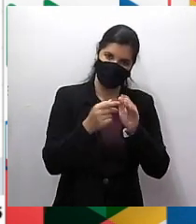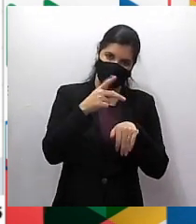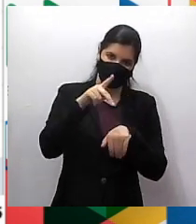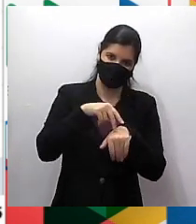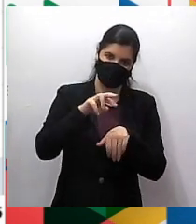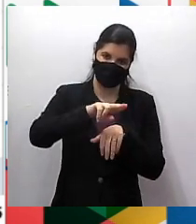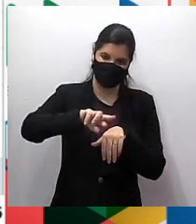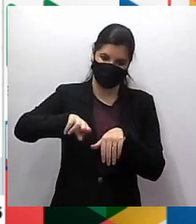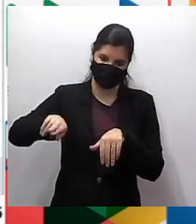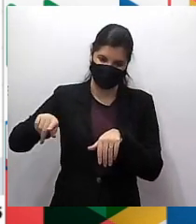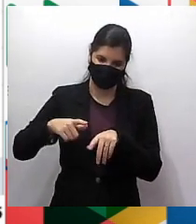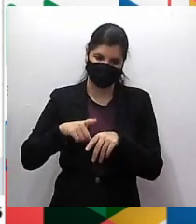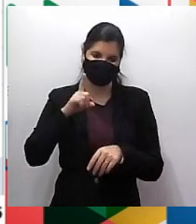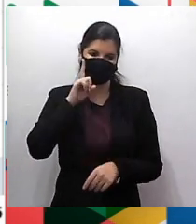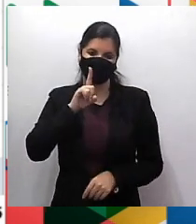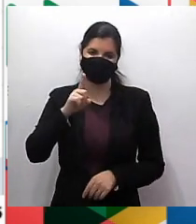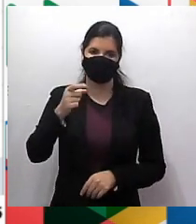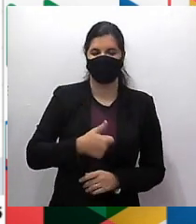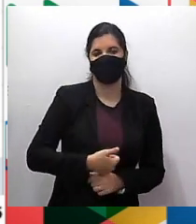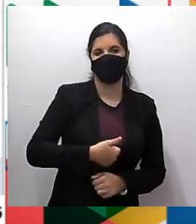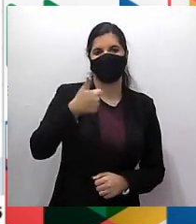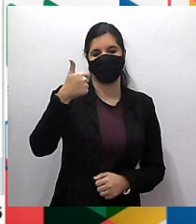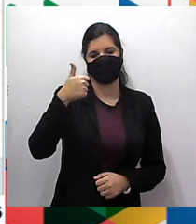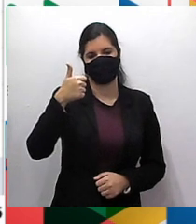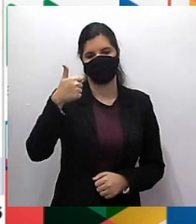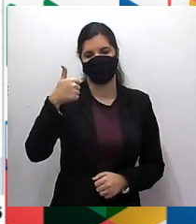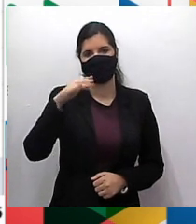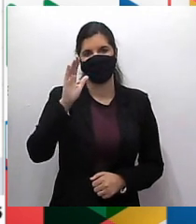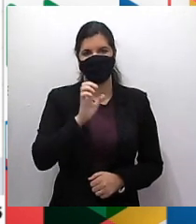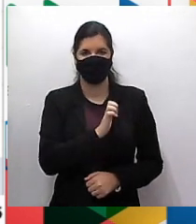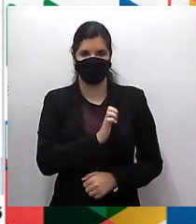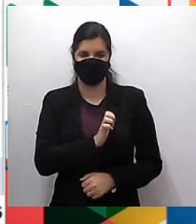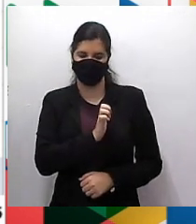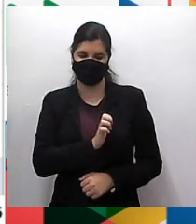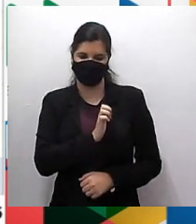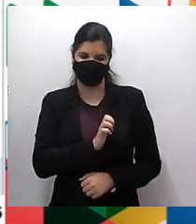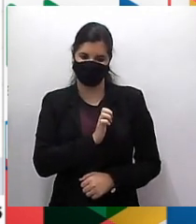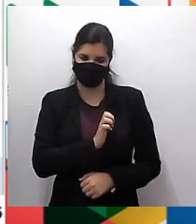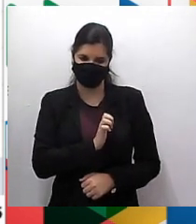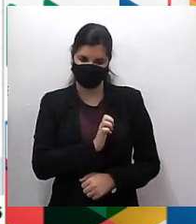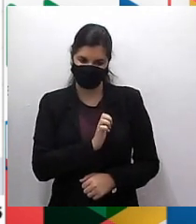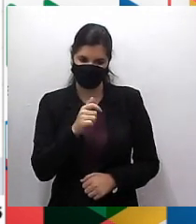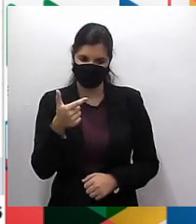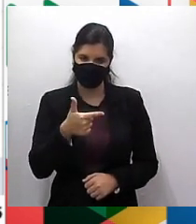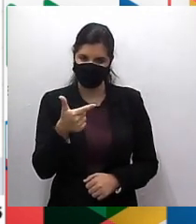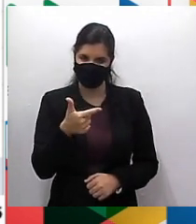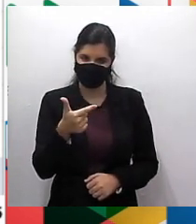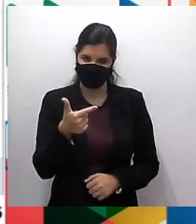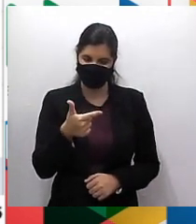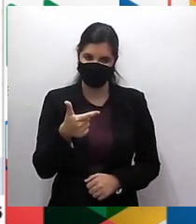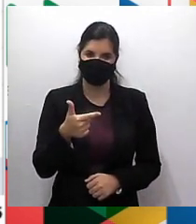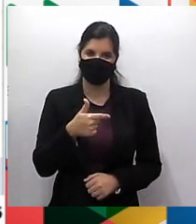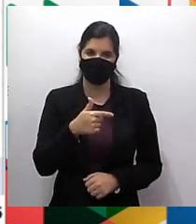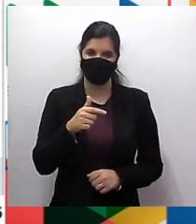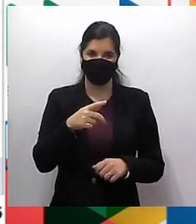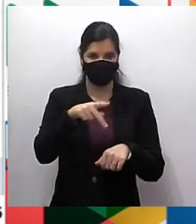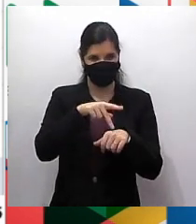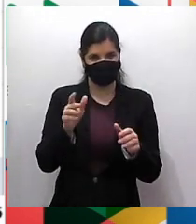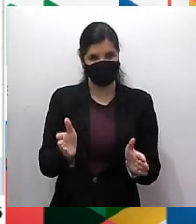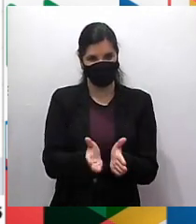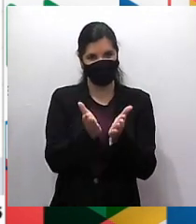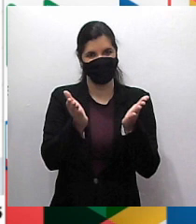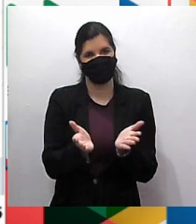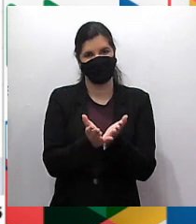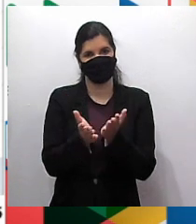diferentes. Veja, os Estados Unidos continua sendo em 2020 o país mais rico do mundo, mas em segundo lugar entra no cenário um país pobre.